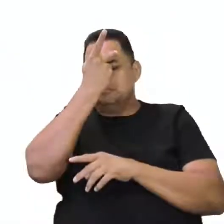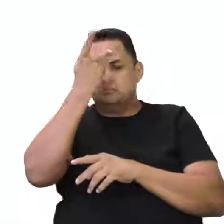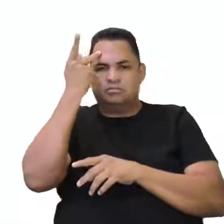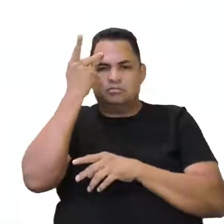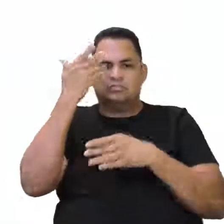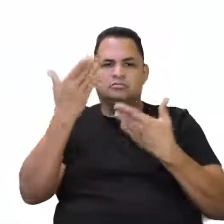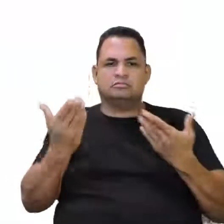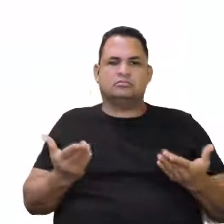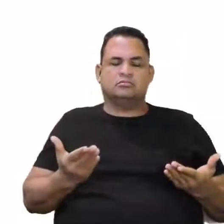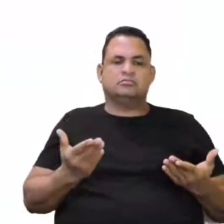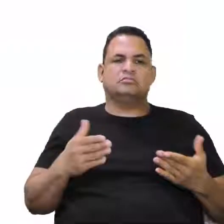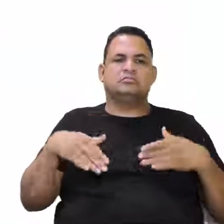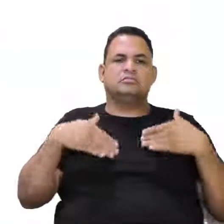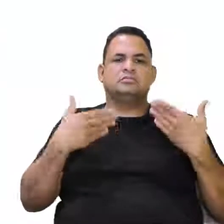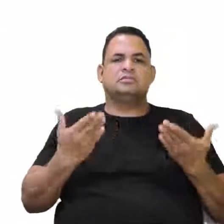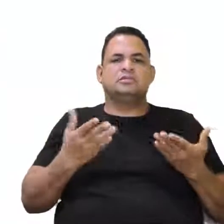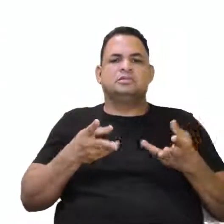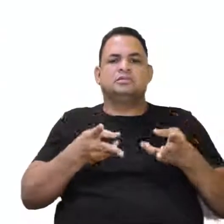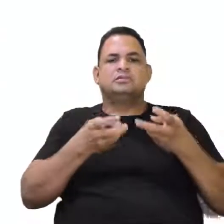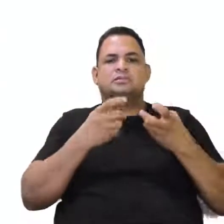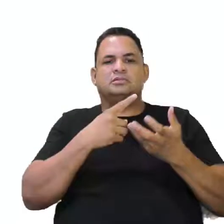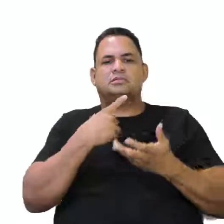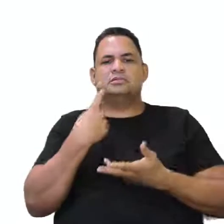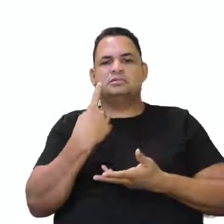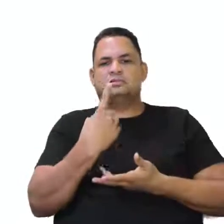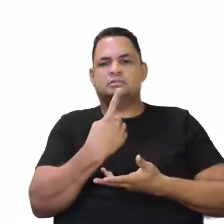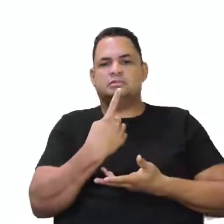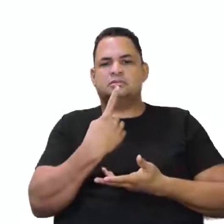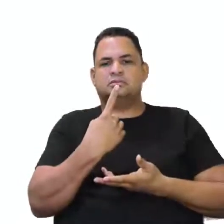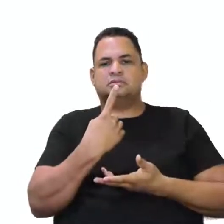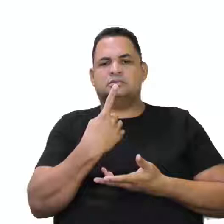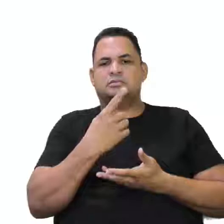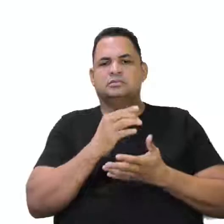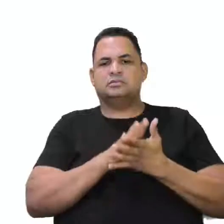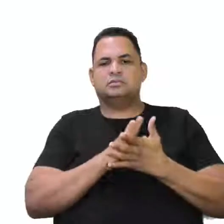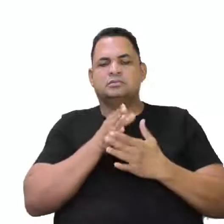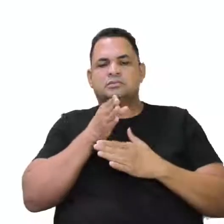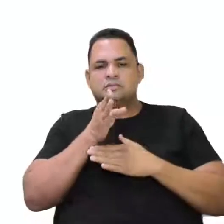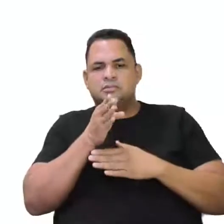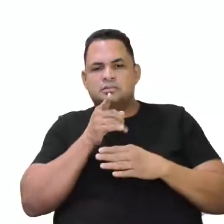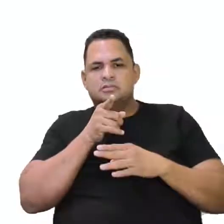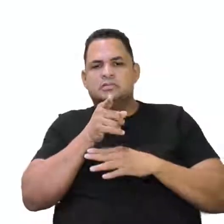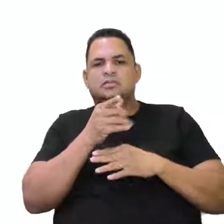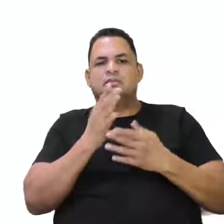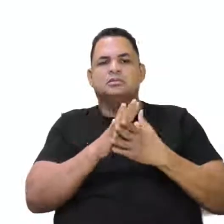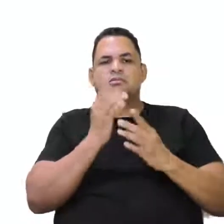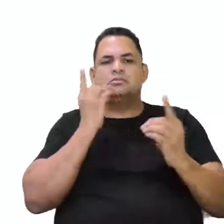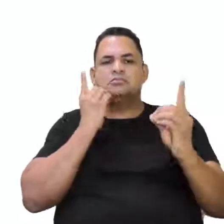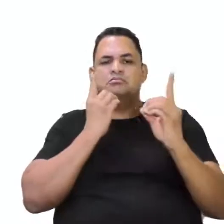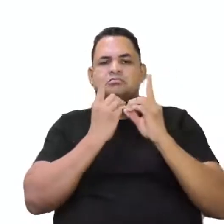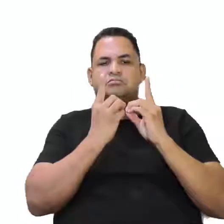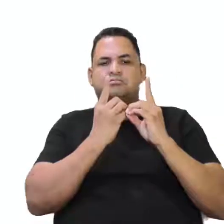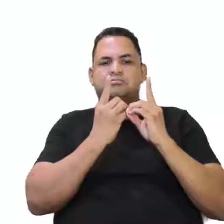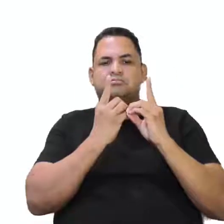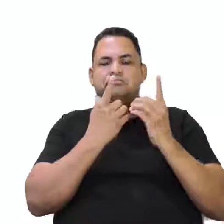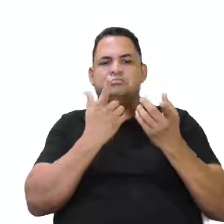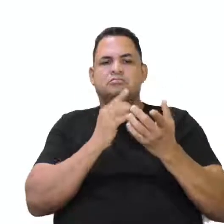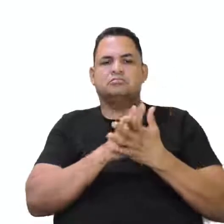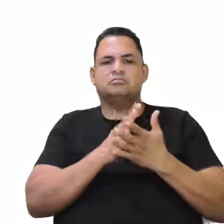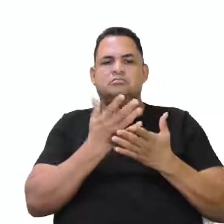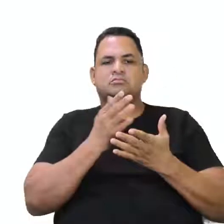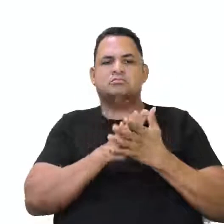pessoa que, quando percebeu que nós estávamos indo em sua direção, ele vinha em direção contrária,